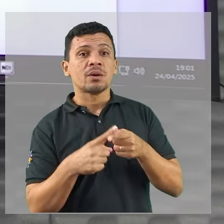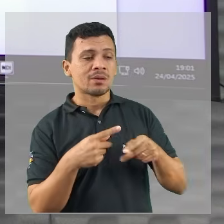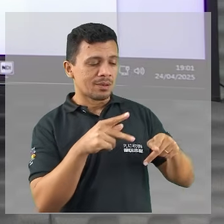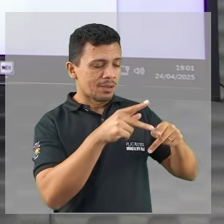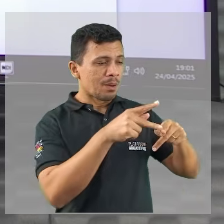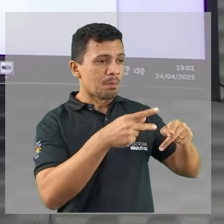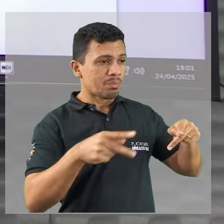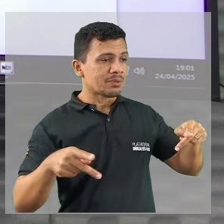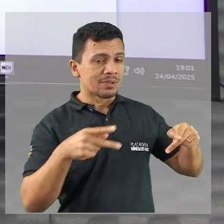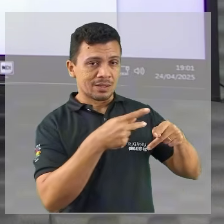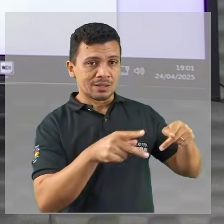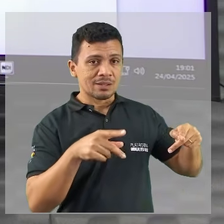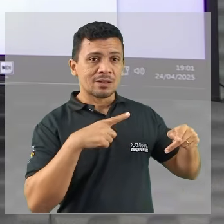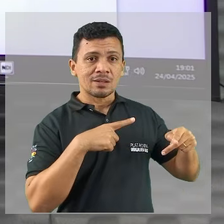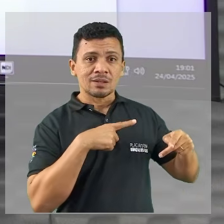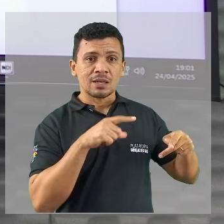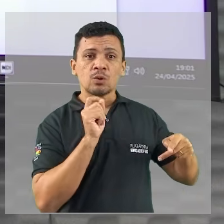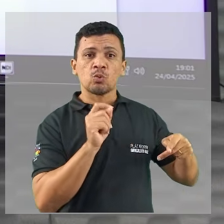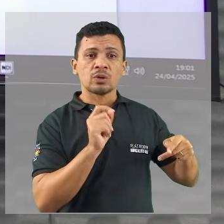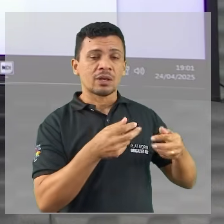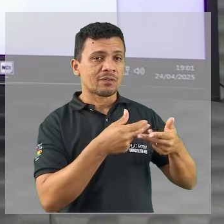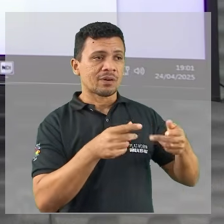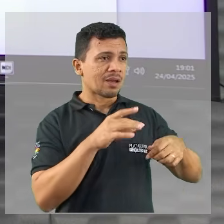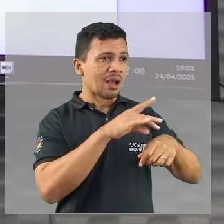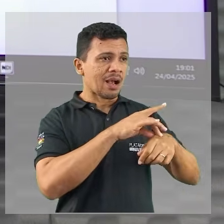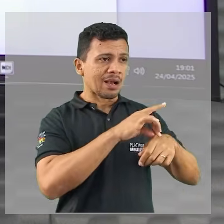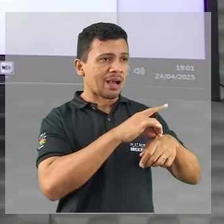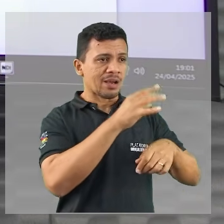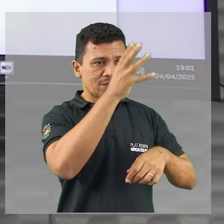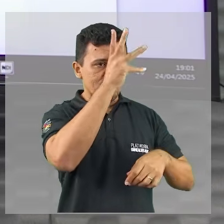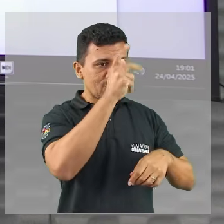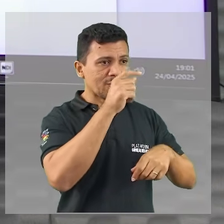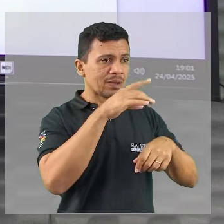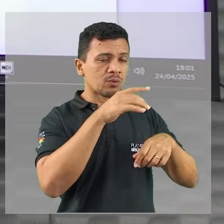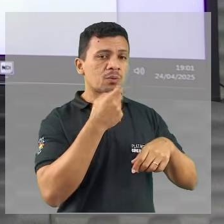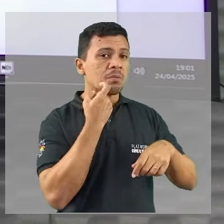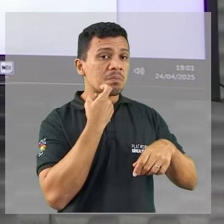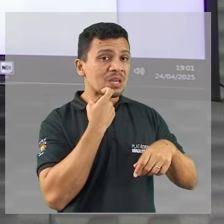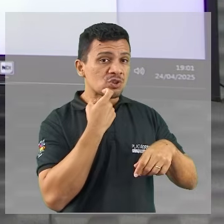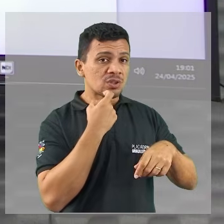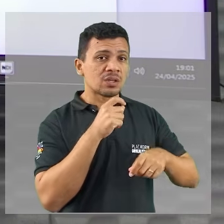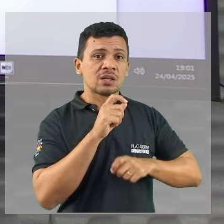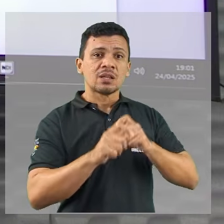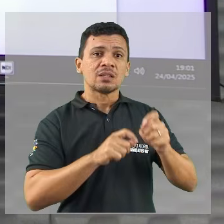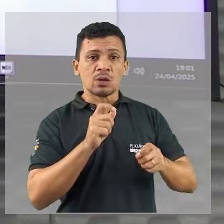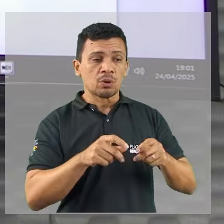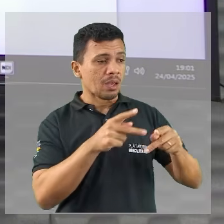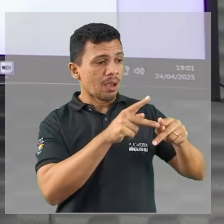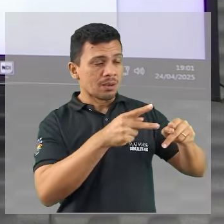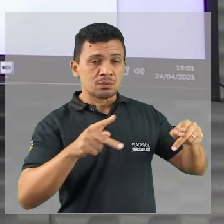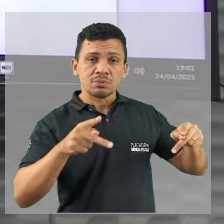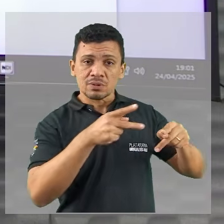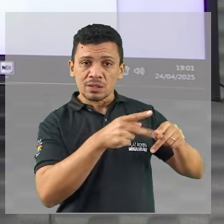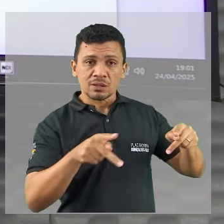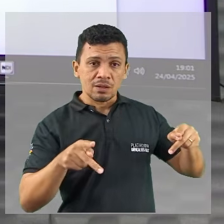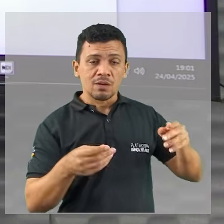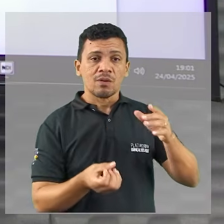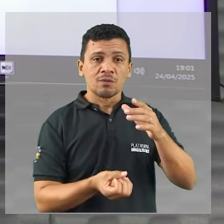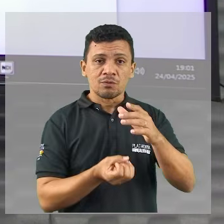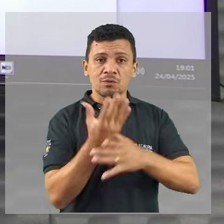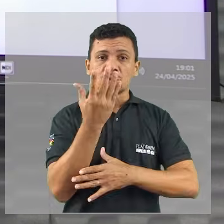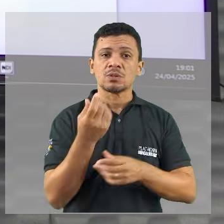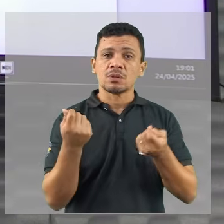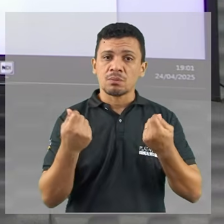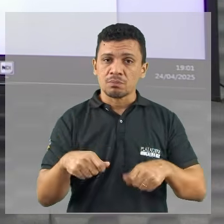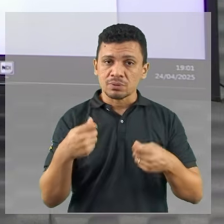os aminoácidos, né? A carne, o frango, o peixe, ele vai ter os aminoácidos que vão gerar a proteína